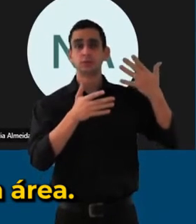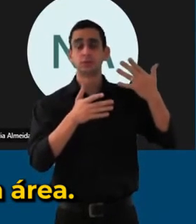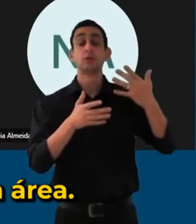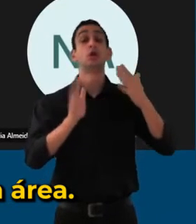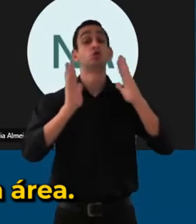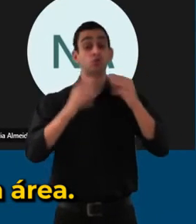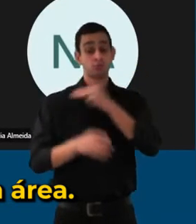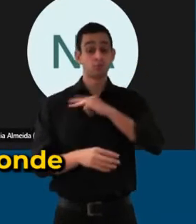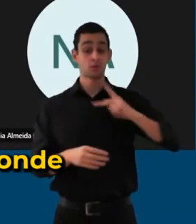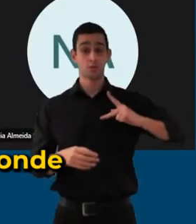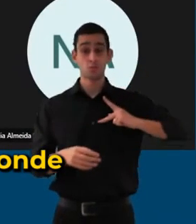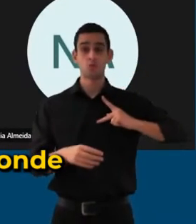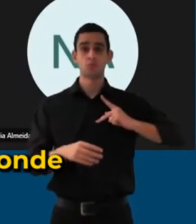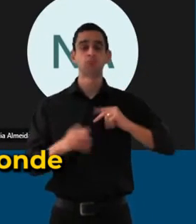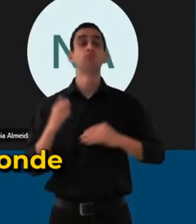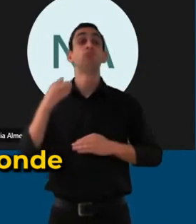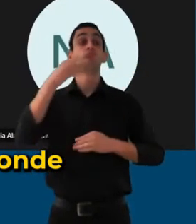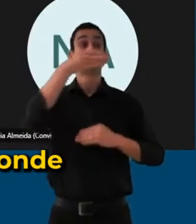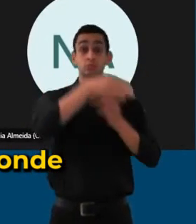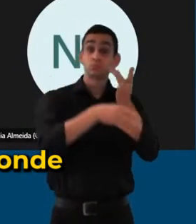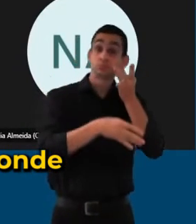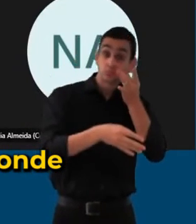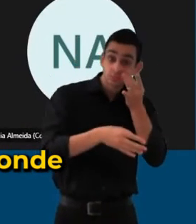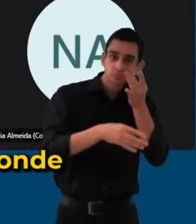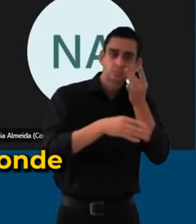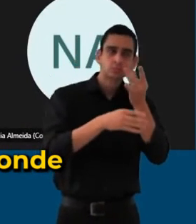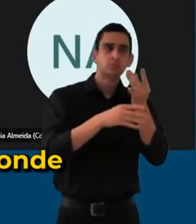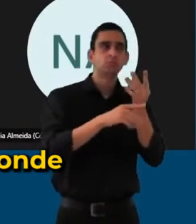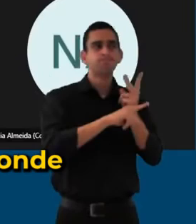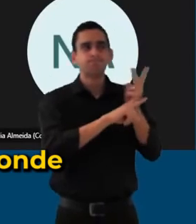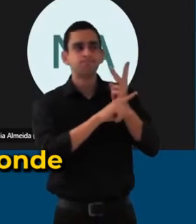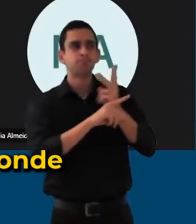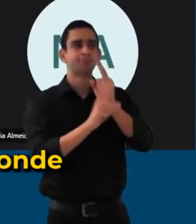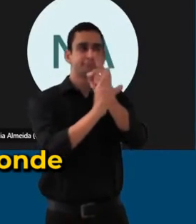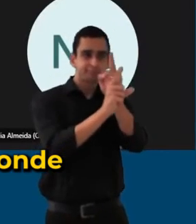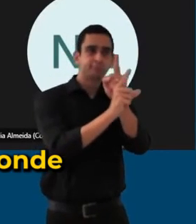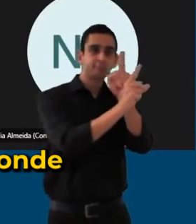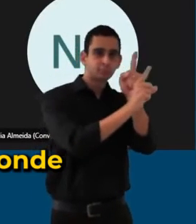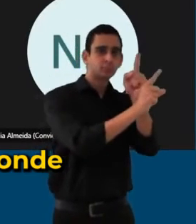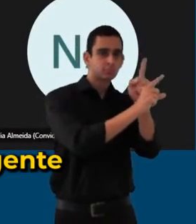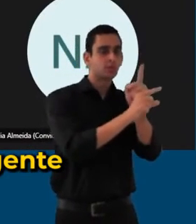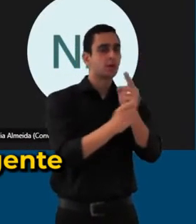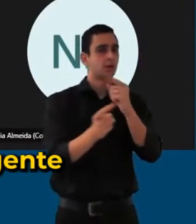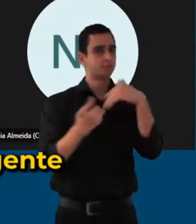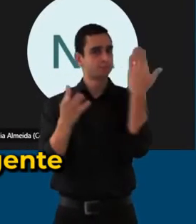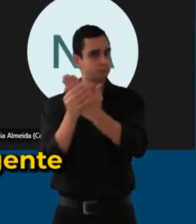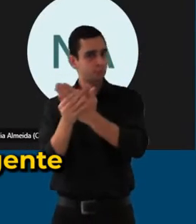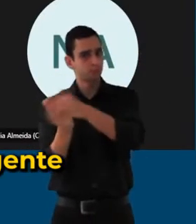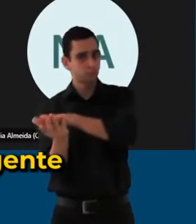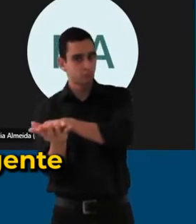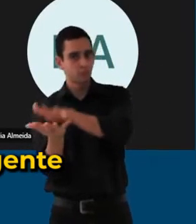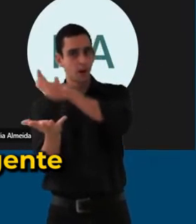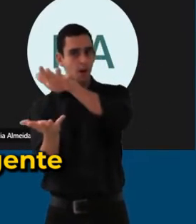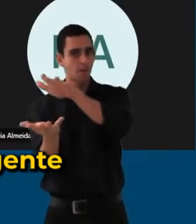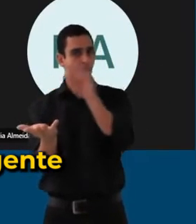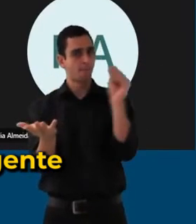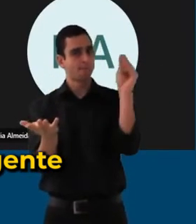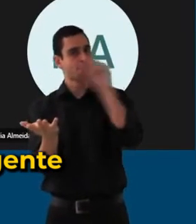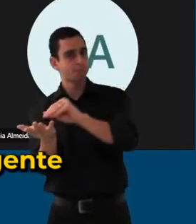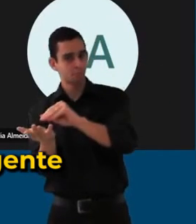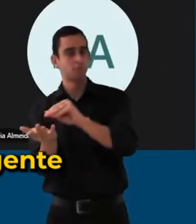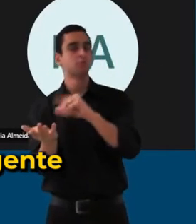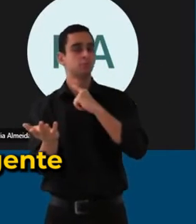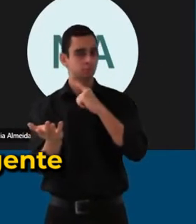uma vistoria na área, também está juntada nos autos, onde ratificou as observações do IBRAM.